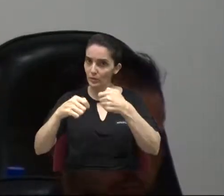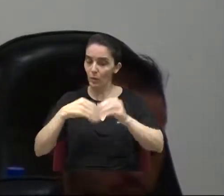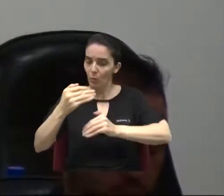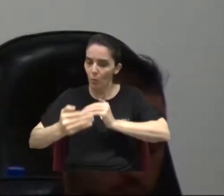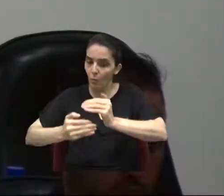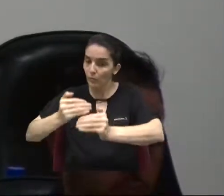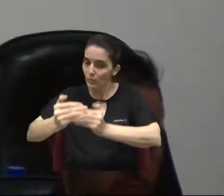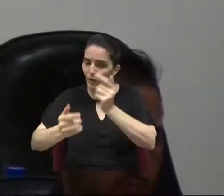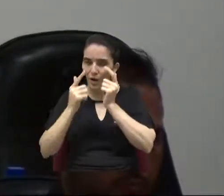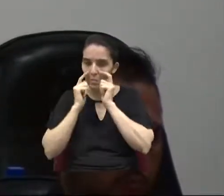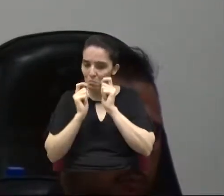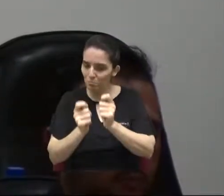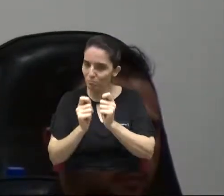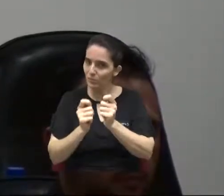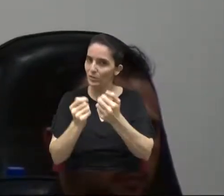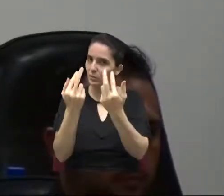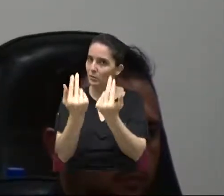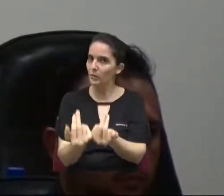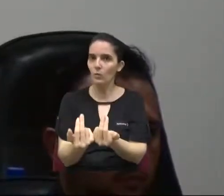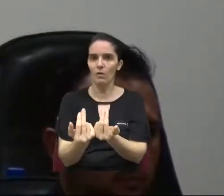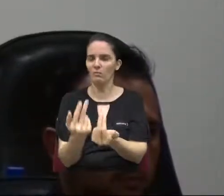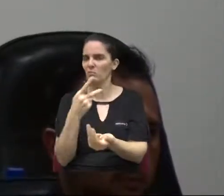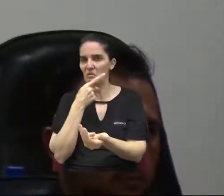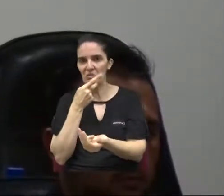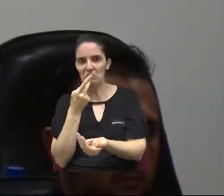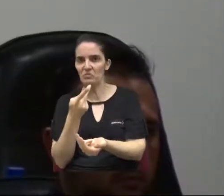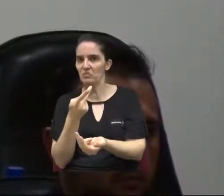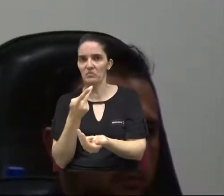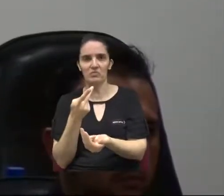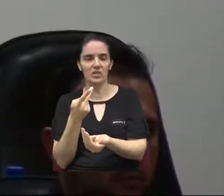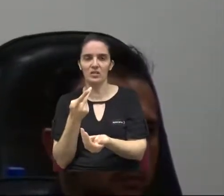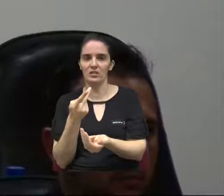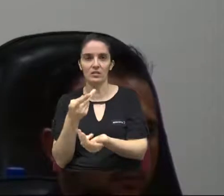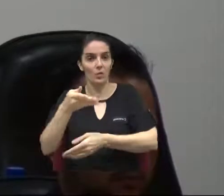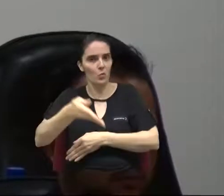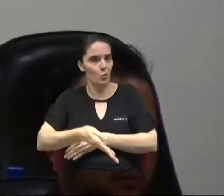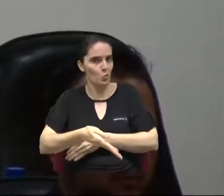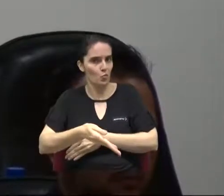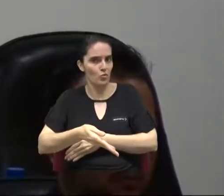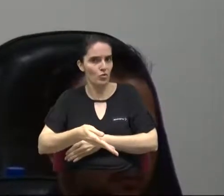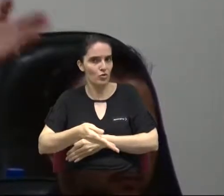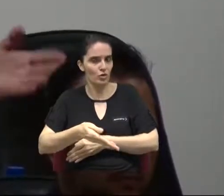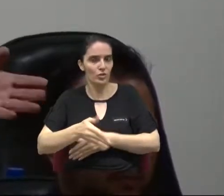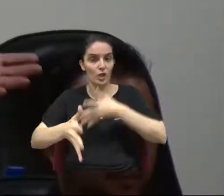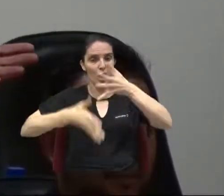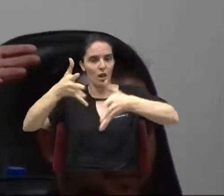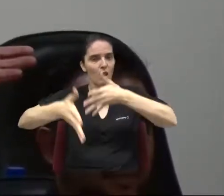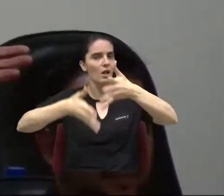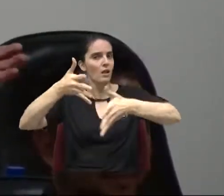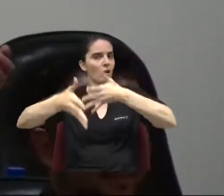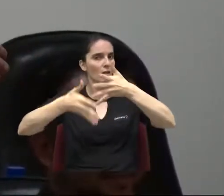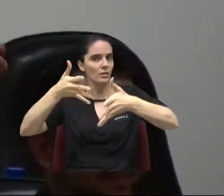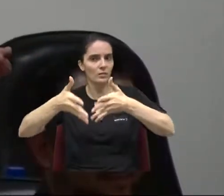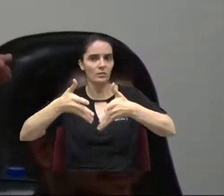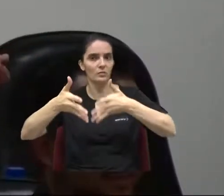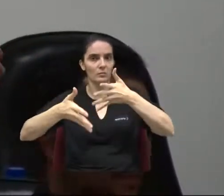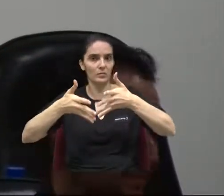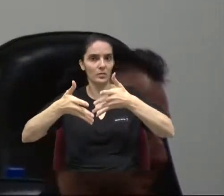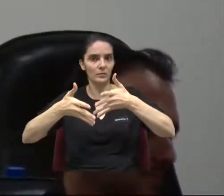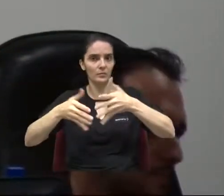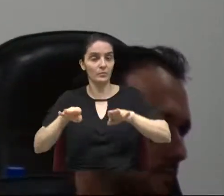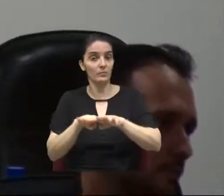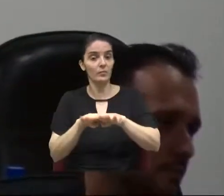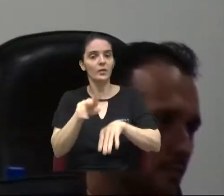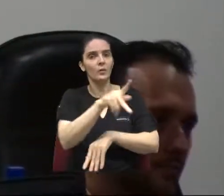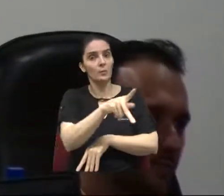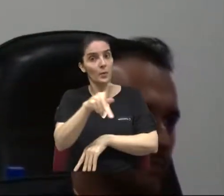tenham esse olhar. Não se fala hoje mais, inclusive hoje a língua dos sinais, ela é colocada em todo, inclusive o presidente esses